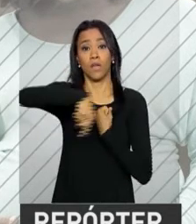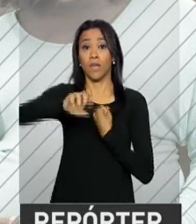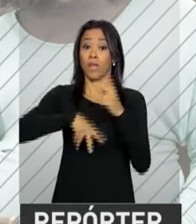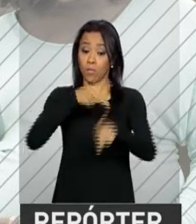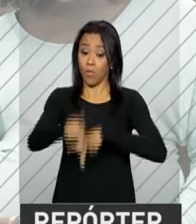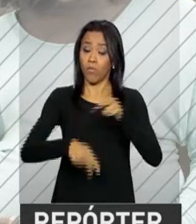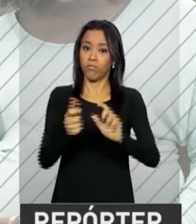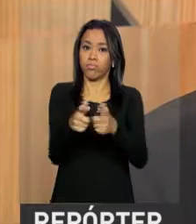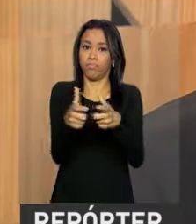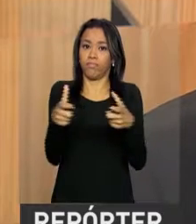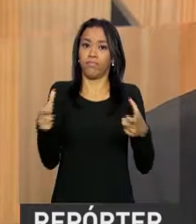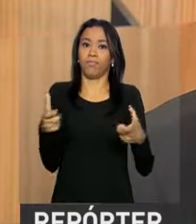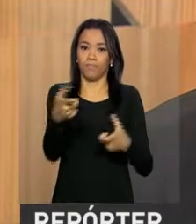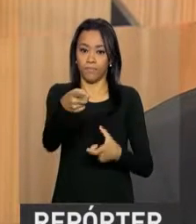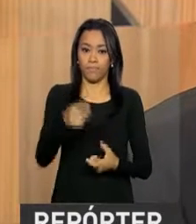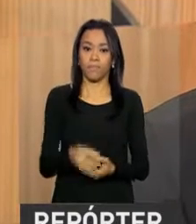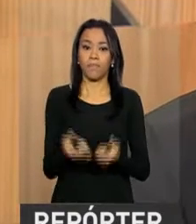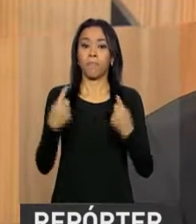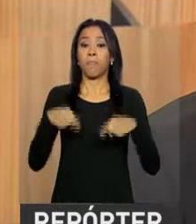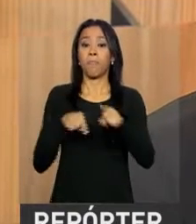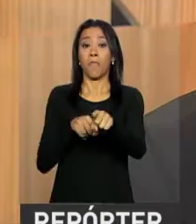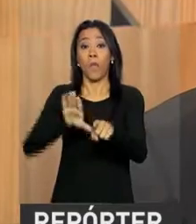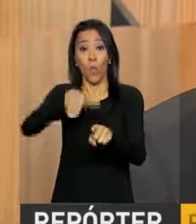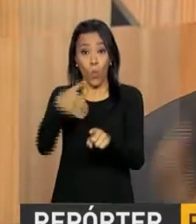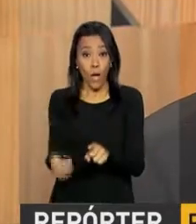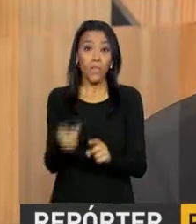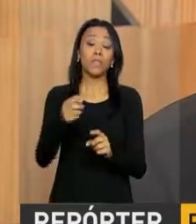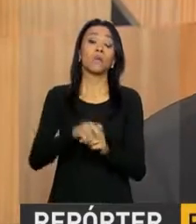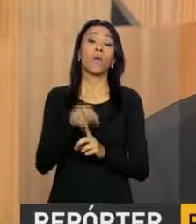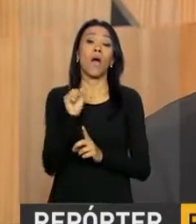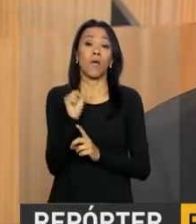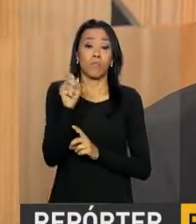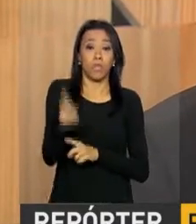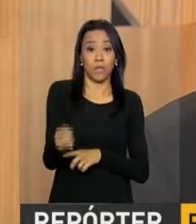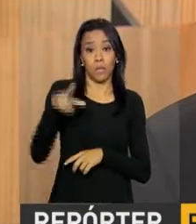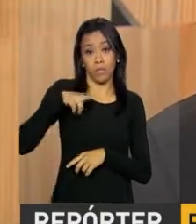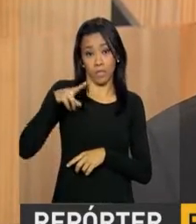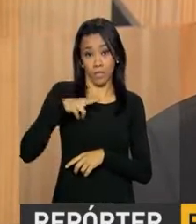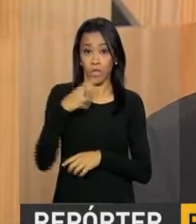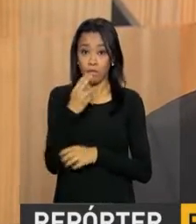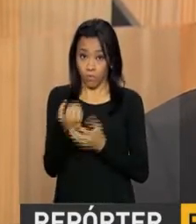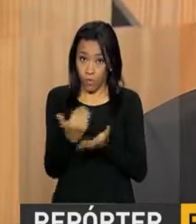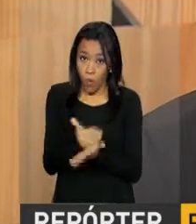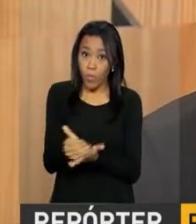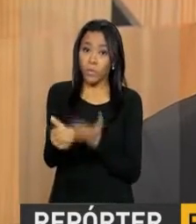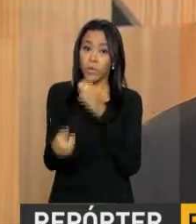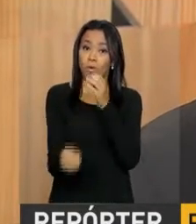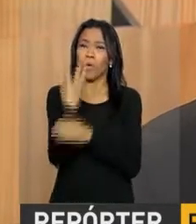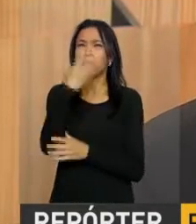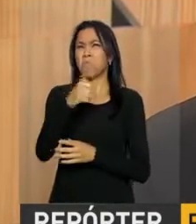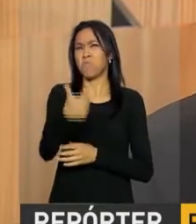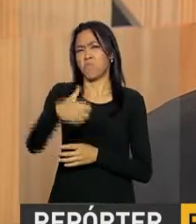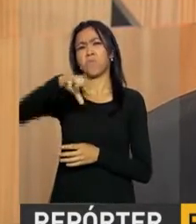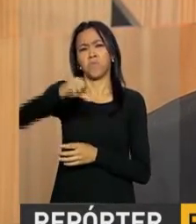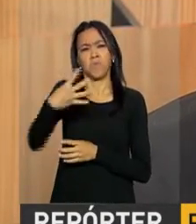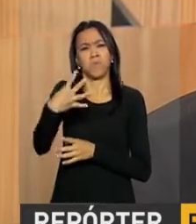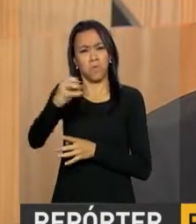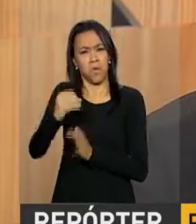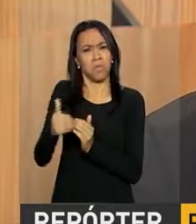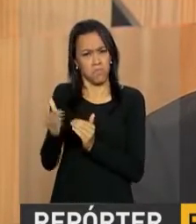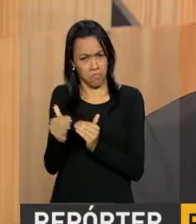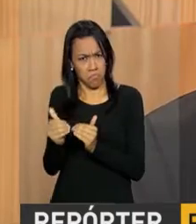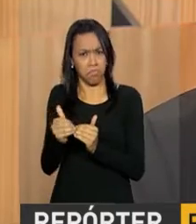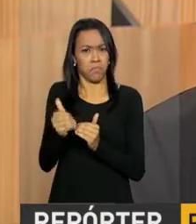continue crescendo quando o sistema de previdência privada no brasil foi instituído nos anos 40 é